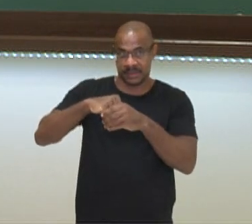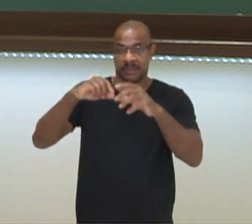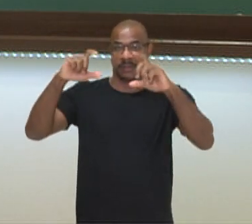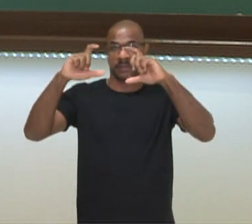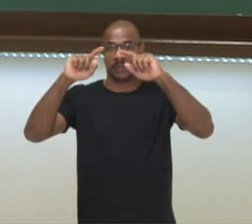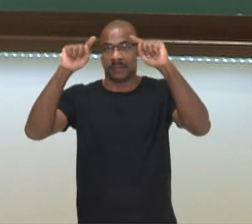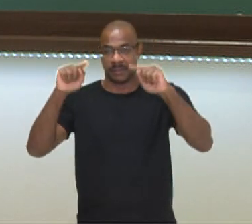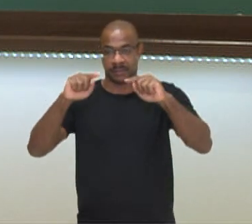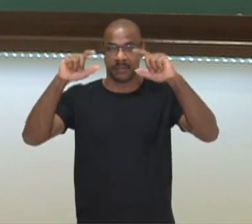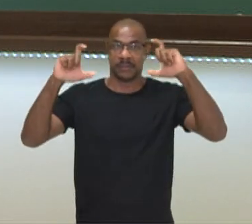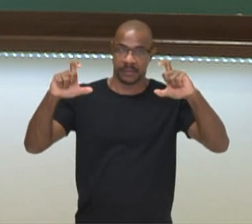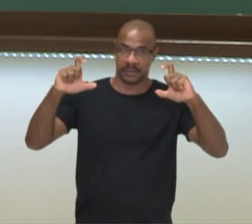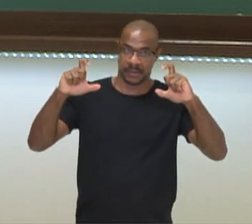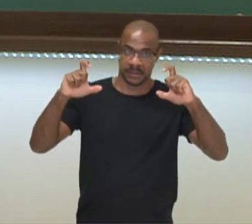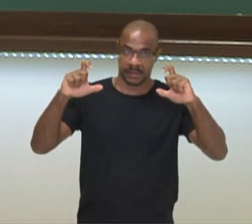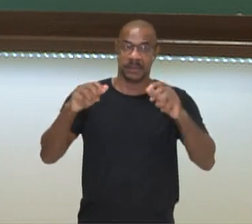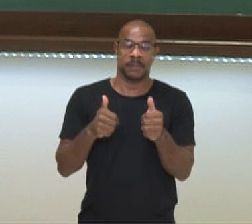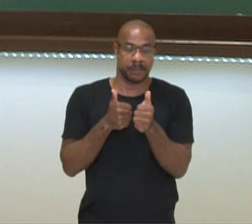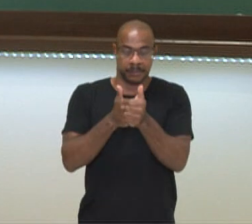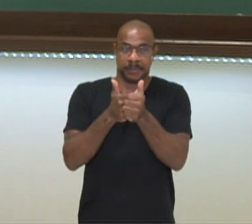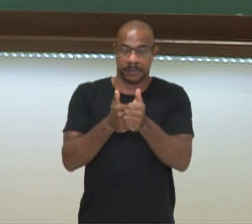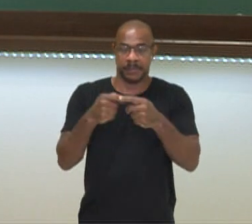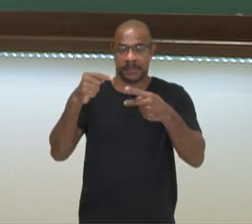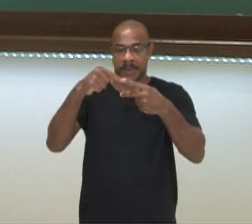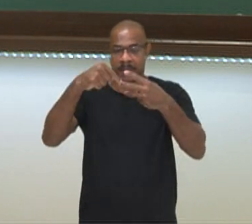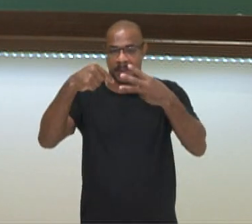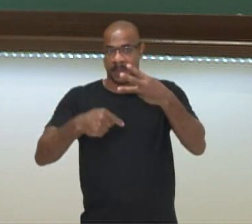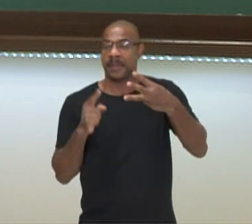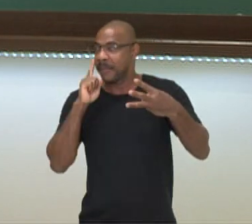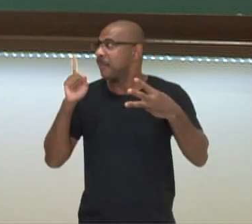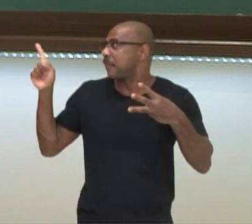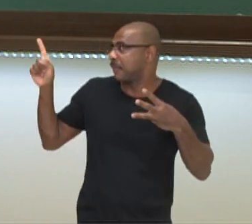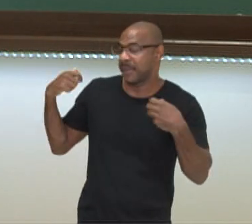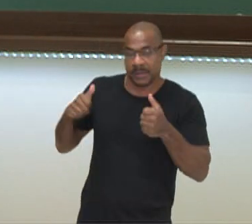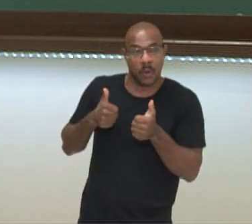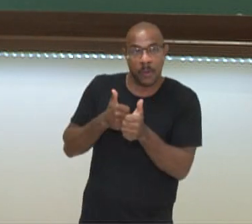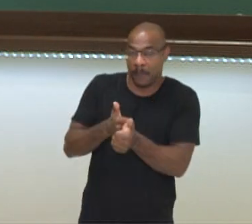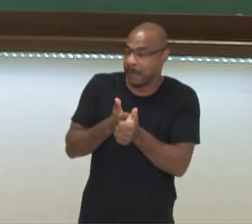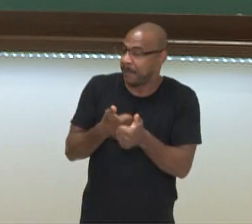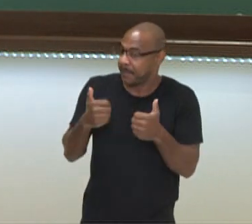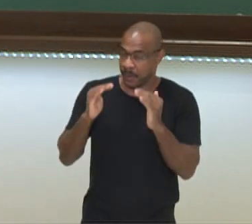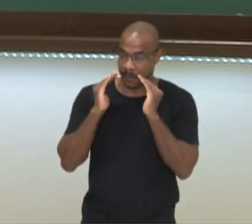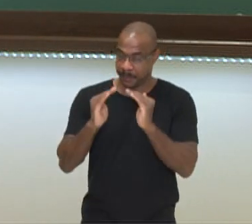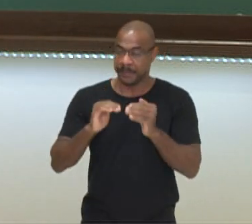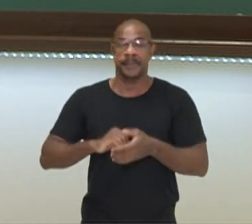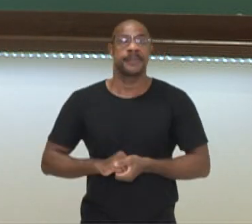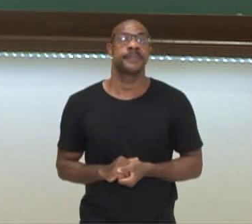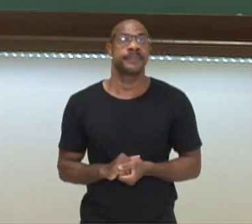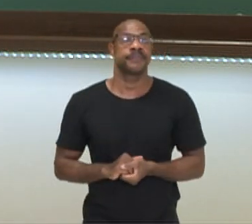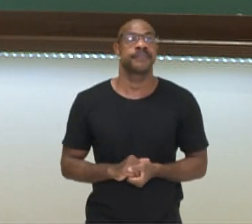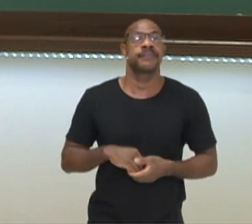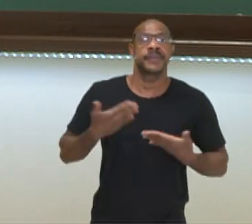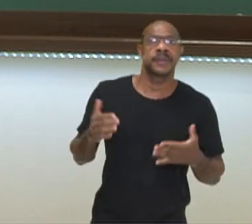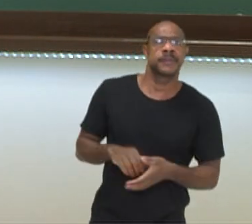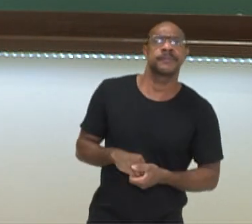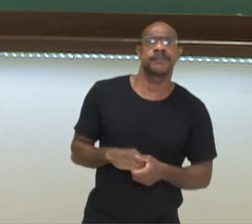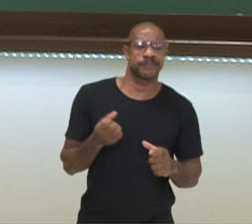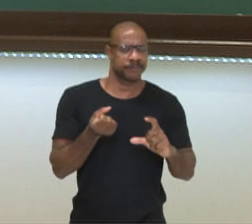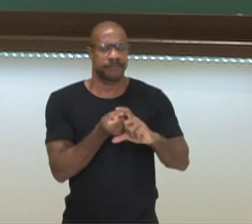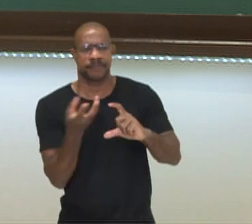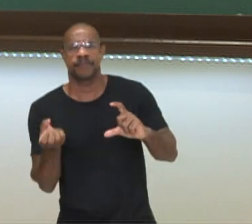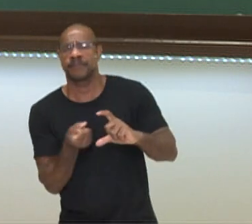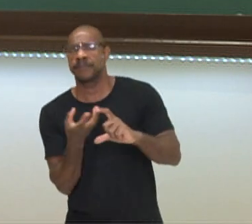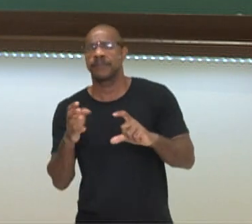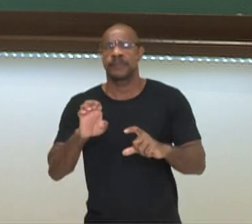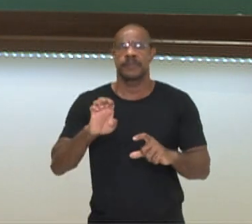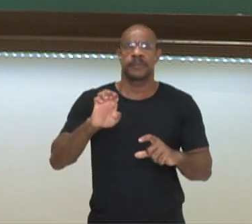de associação, a ordem das operações precisa ser obedecida. Tudo bem? Muito bem. Mas expressão numérica, a gente falou